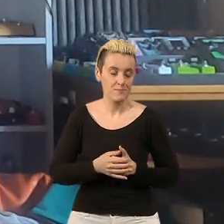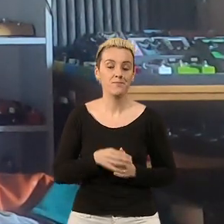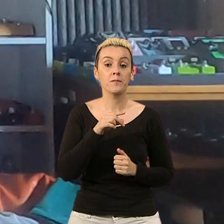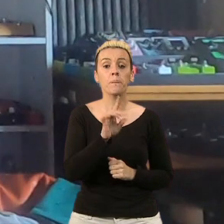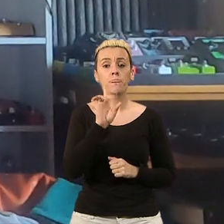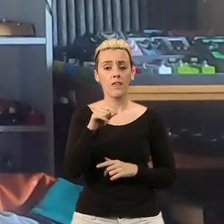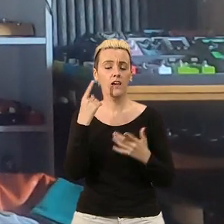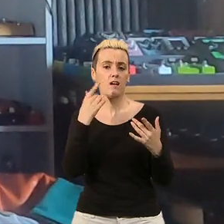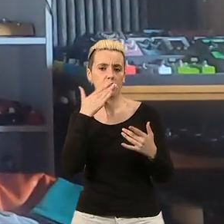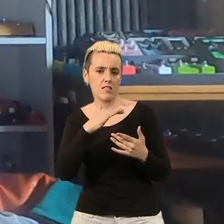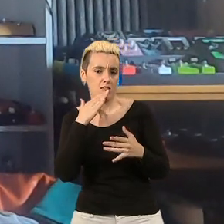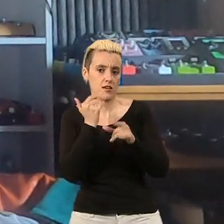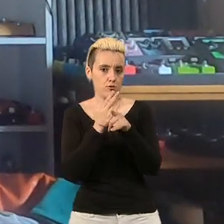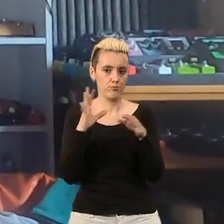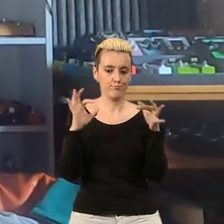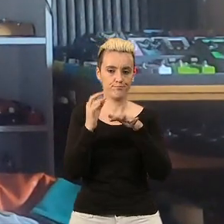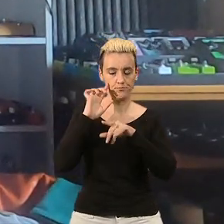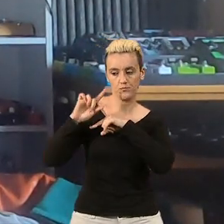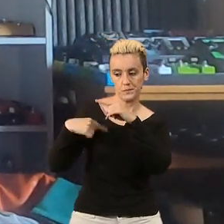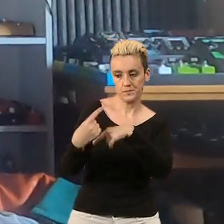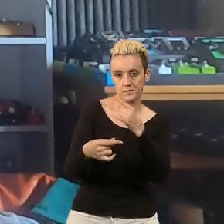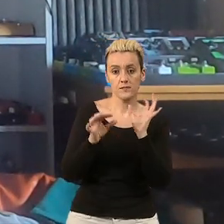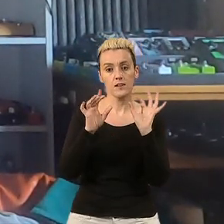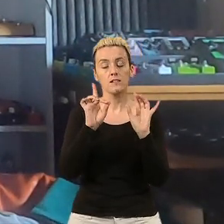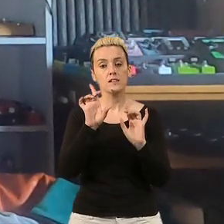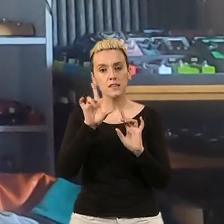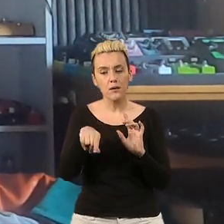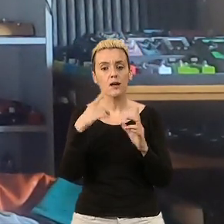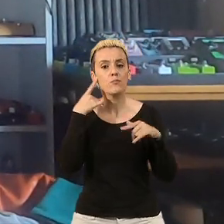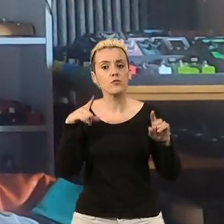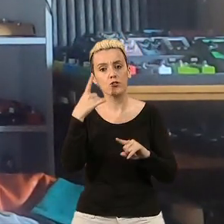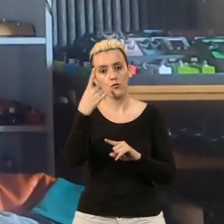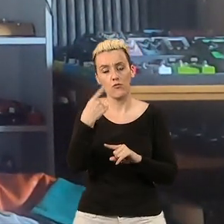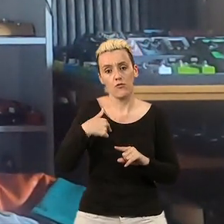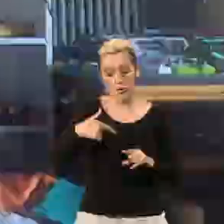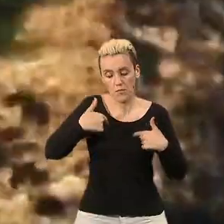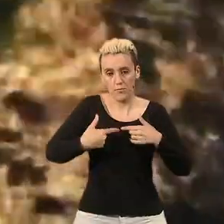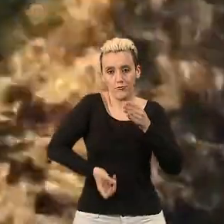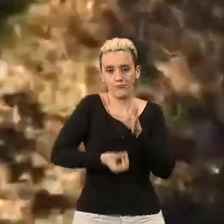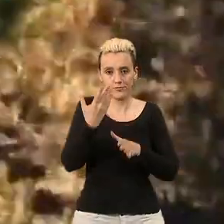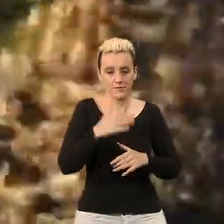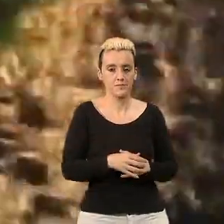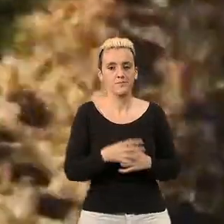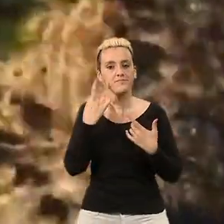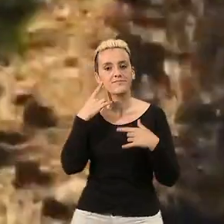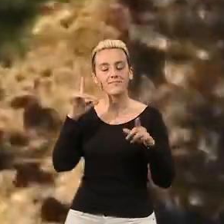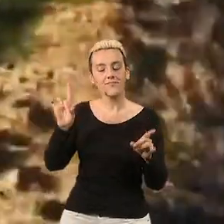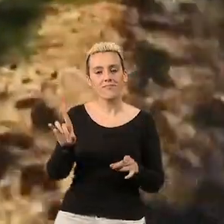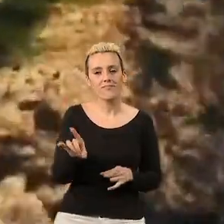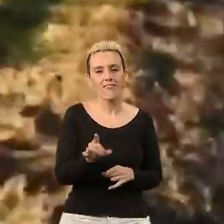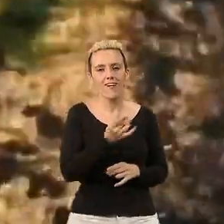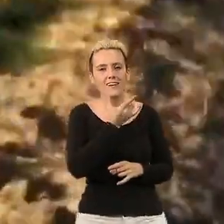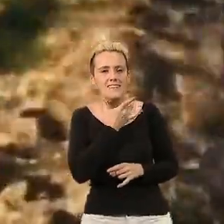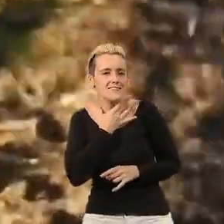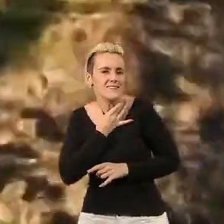tem outras cantigas tradicionais e tem também um original feito por mim. Tenho